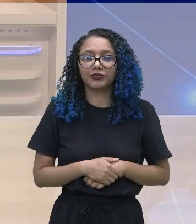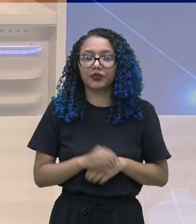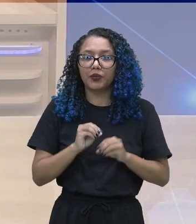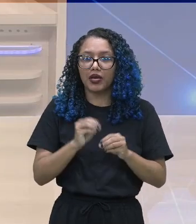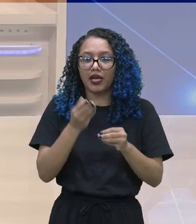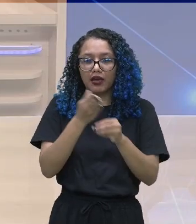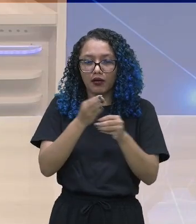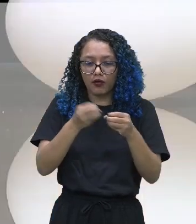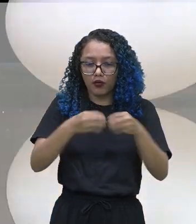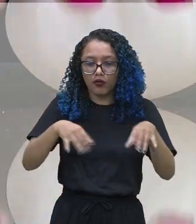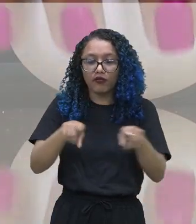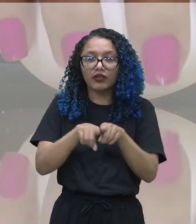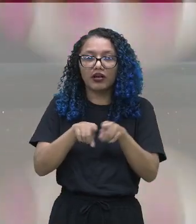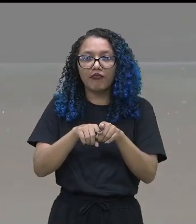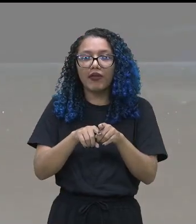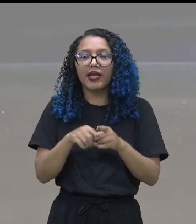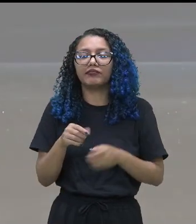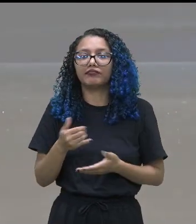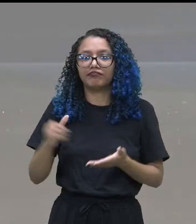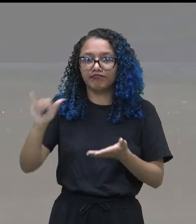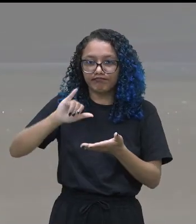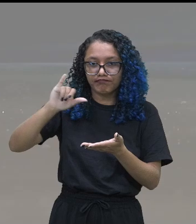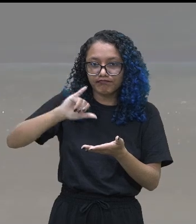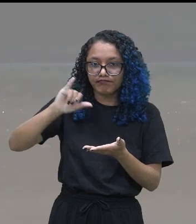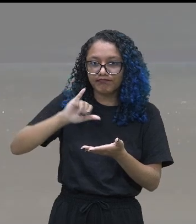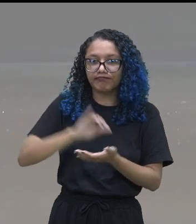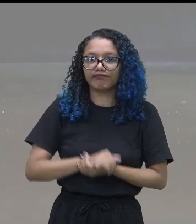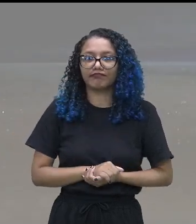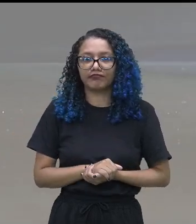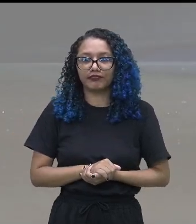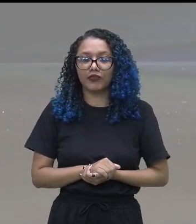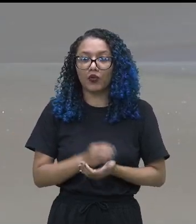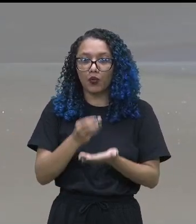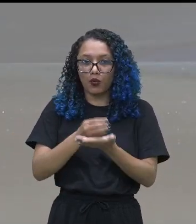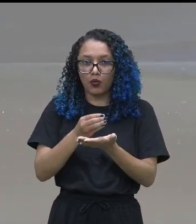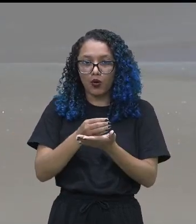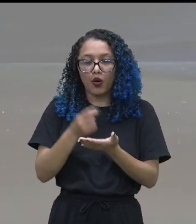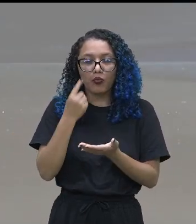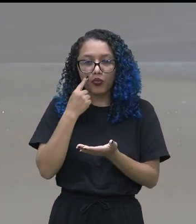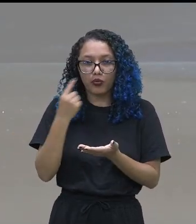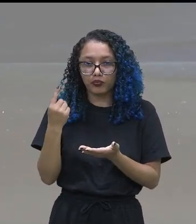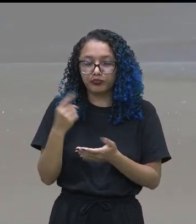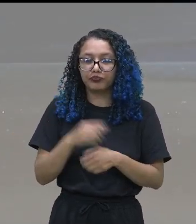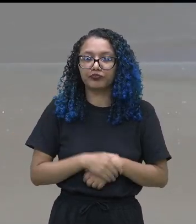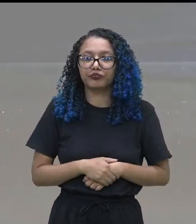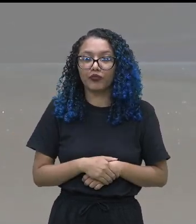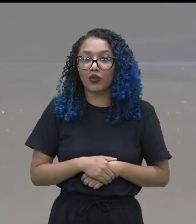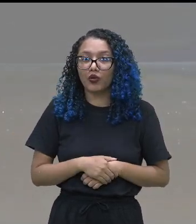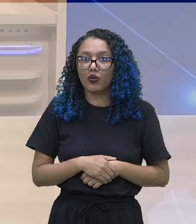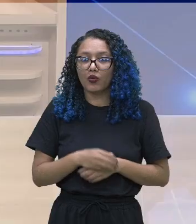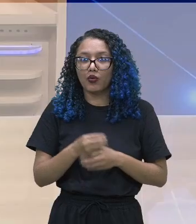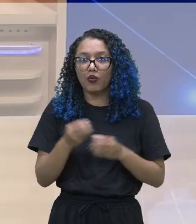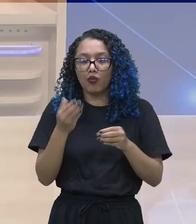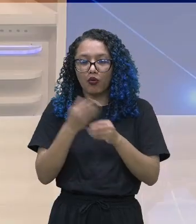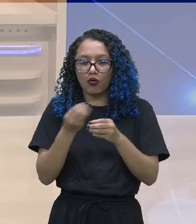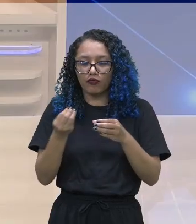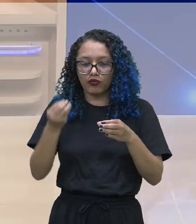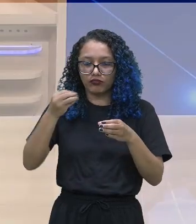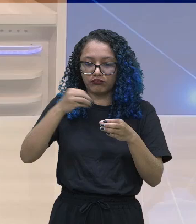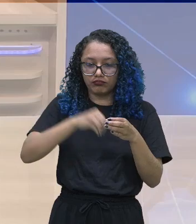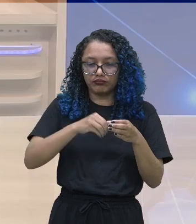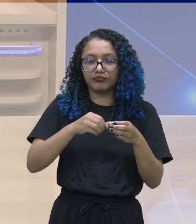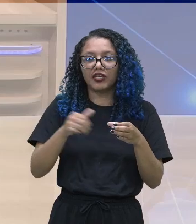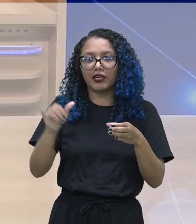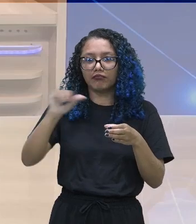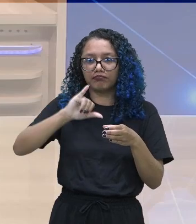também vinagre. Então, nós iremos pegar um ovo, colocar num recipiente transparente e cobrir esse ovo com